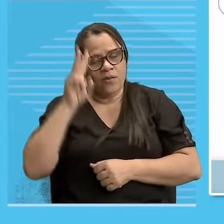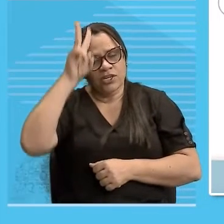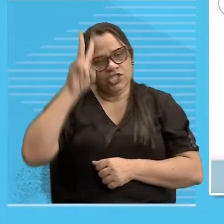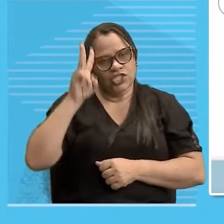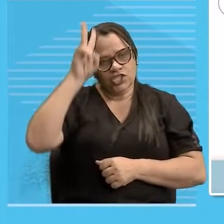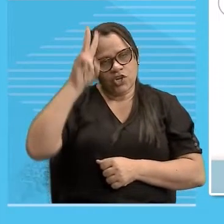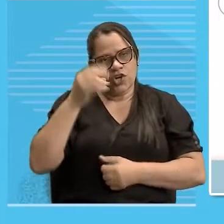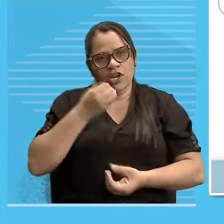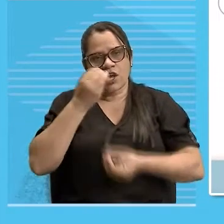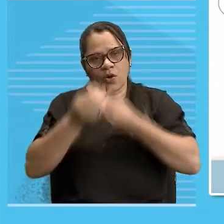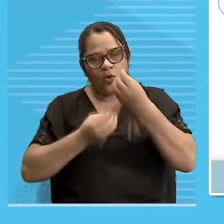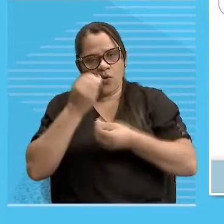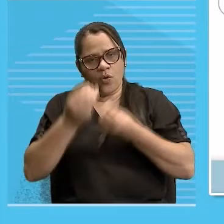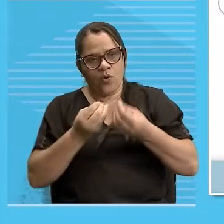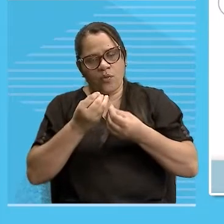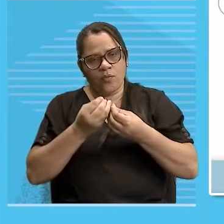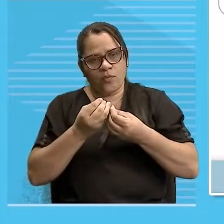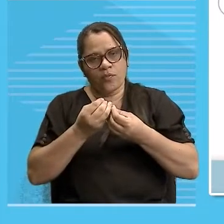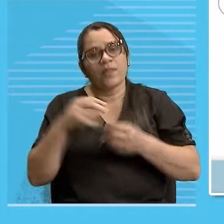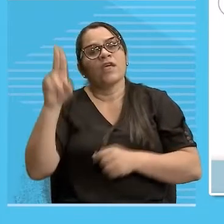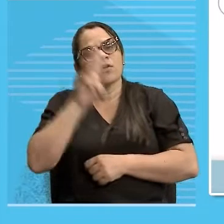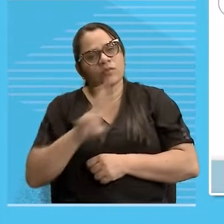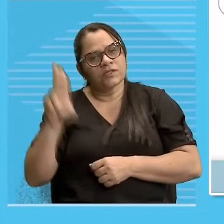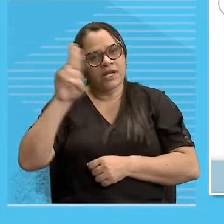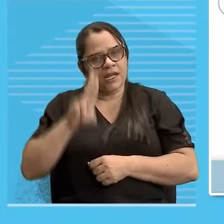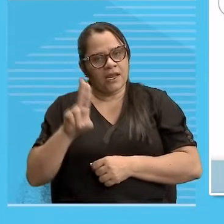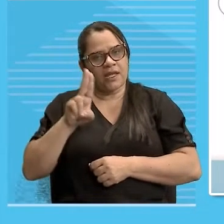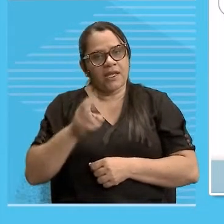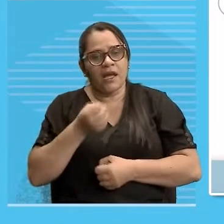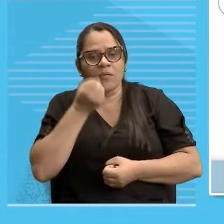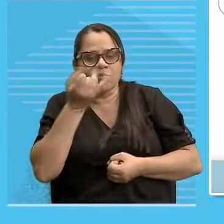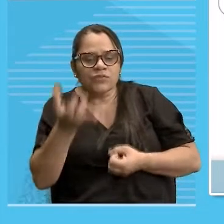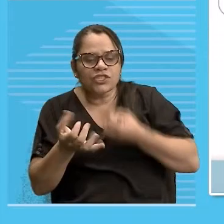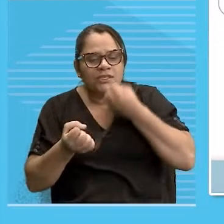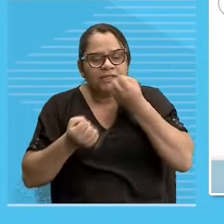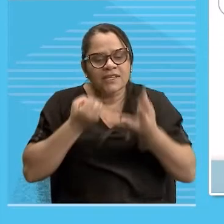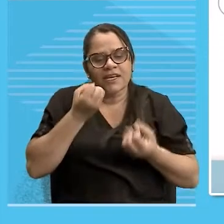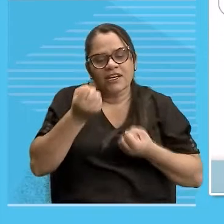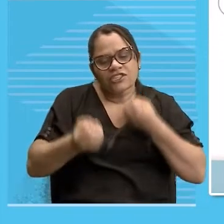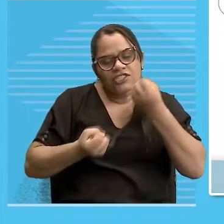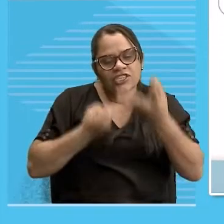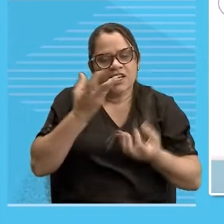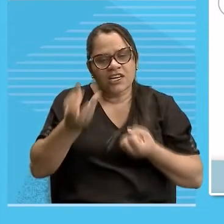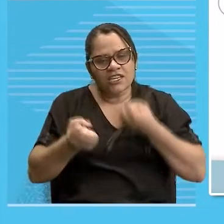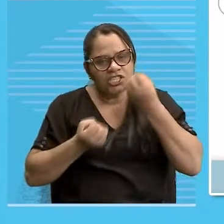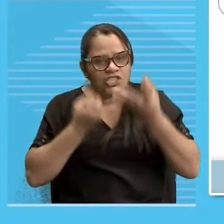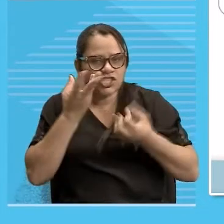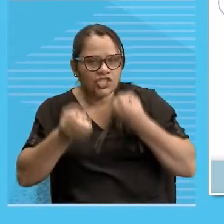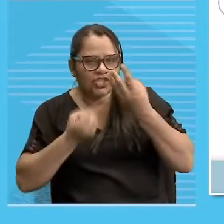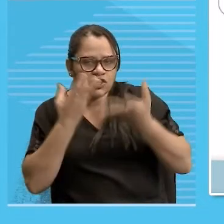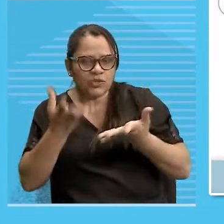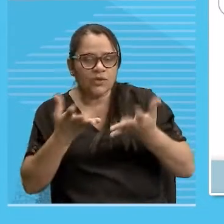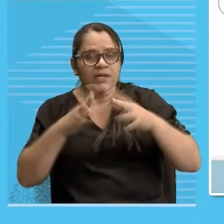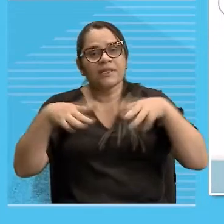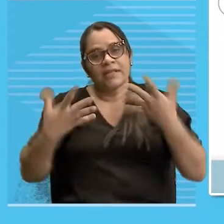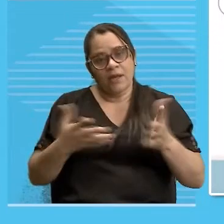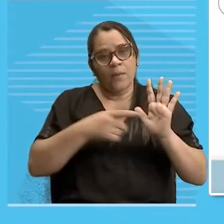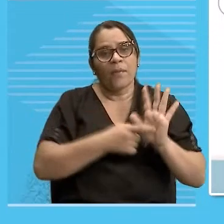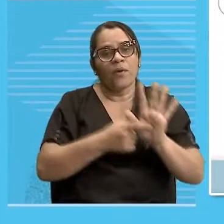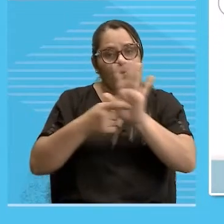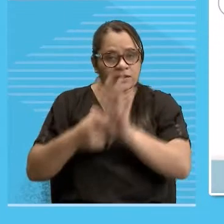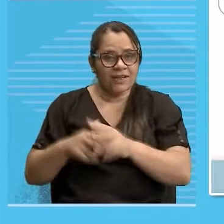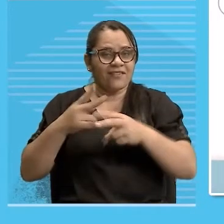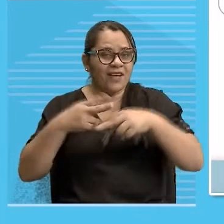forma, muito provavelmente eu farei uso de interjeições, tá? Então, elas vão aparecer nos mais diversos gêneros textuais, nas